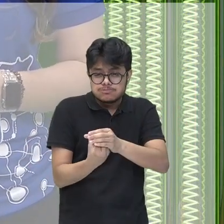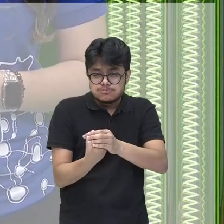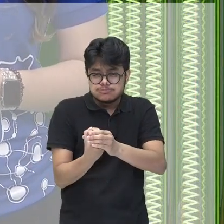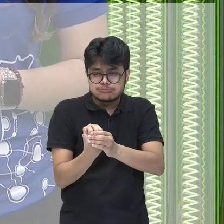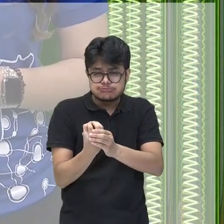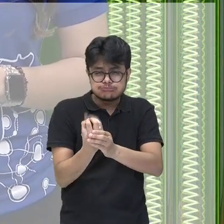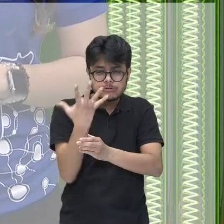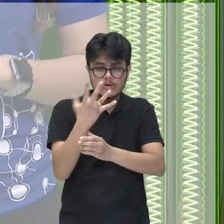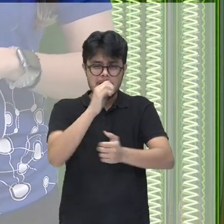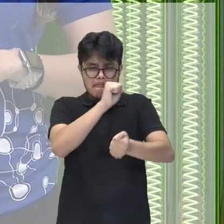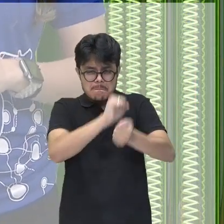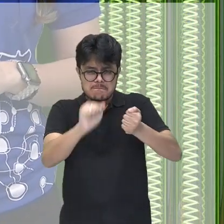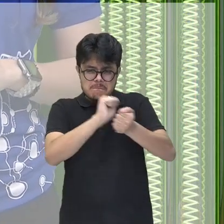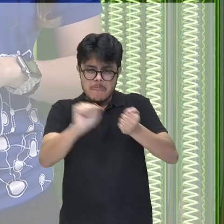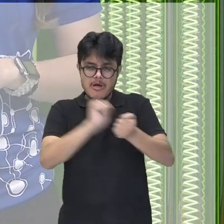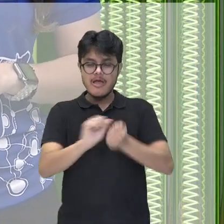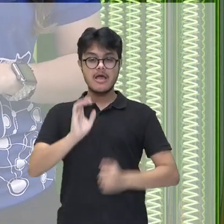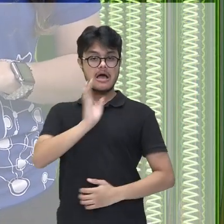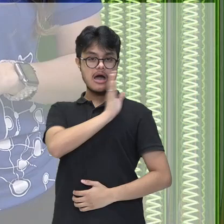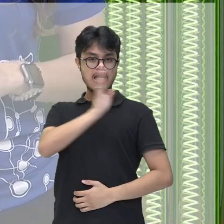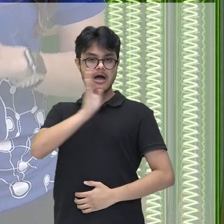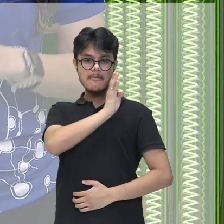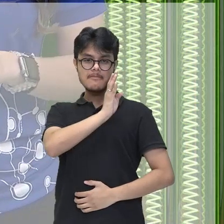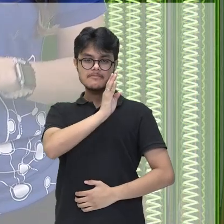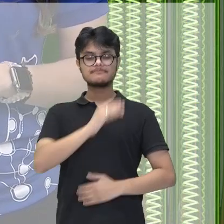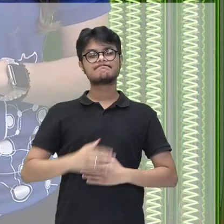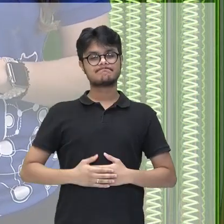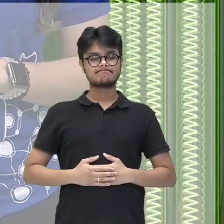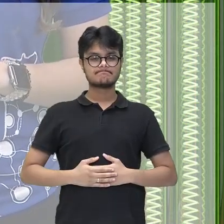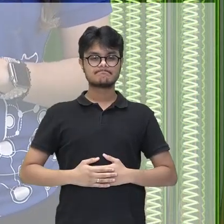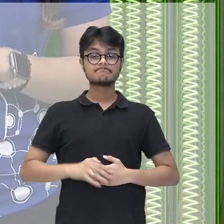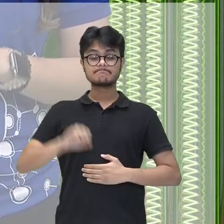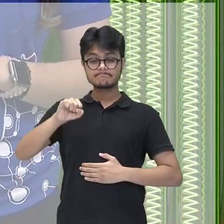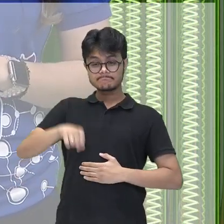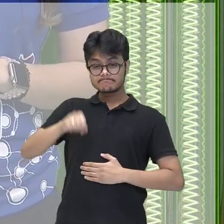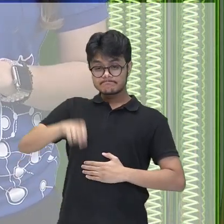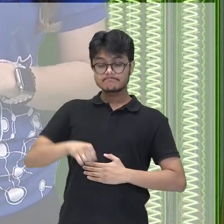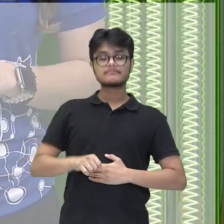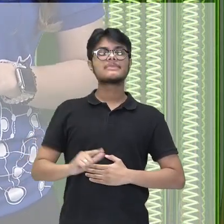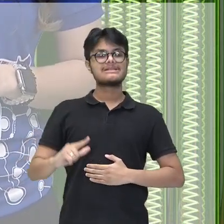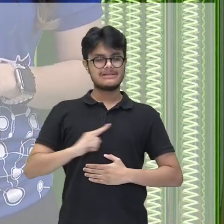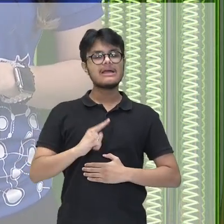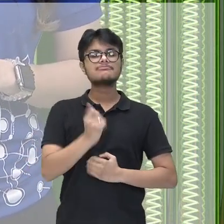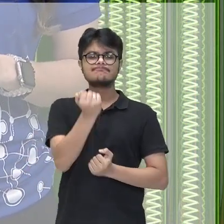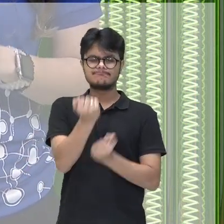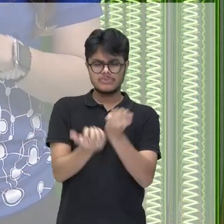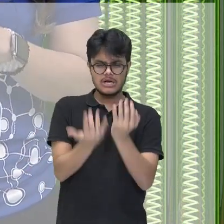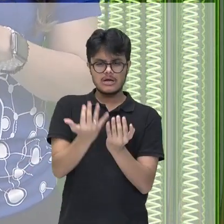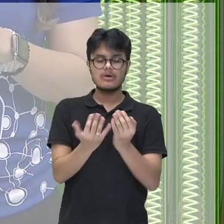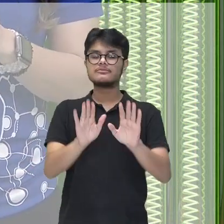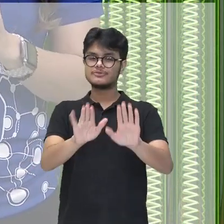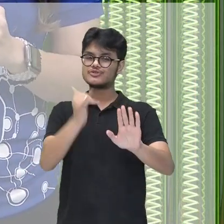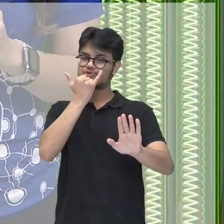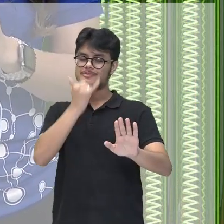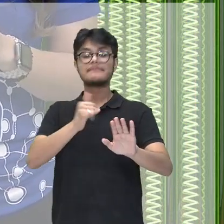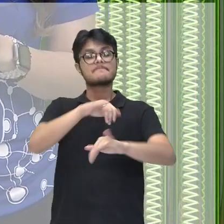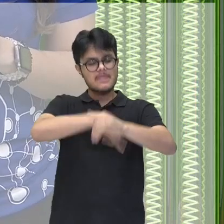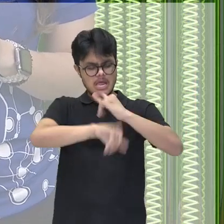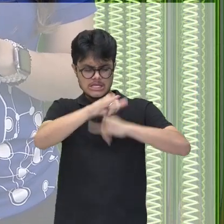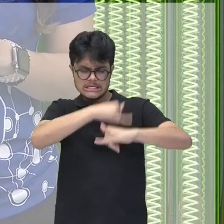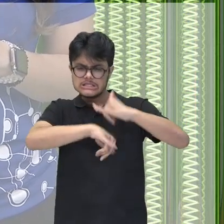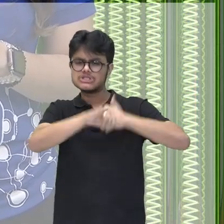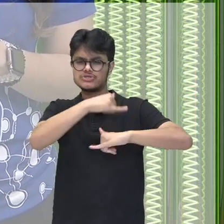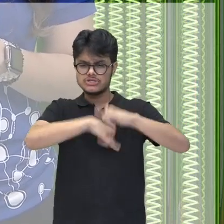matéria orgânica em carvão, né? Então, nós temos aí essa questão do calor, como eu falei para vocês, que é o que vai dar